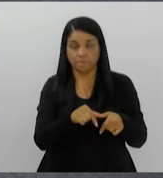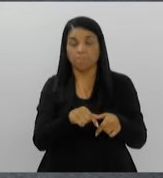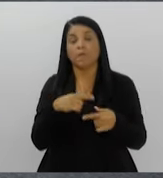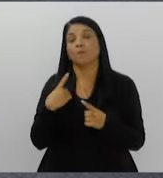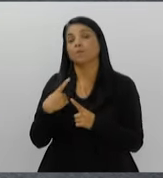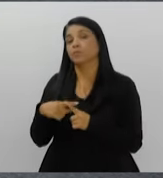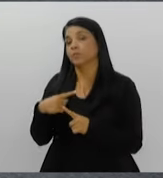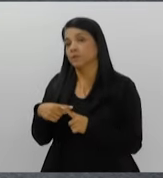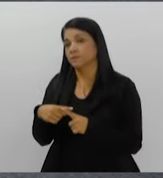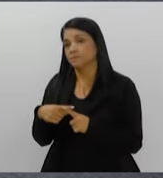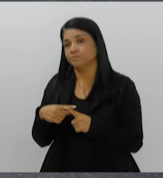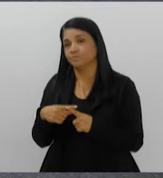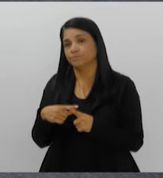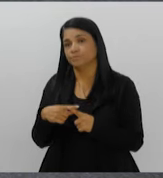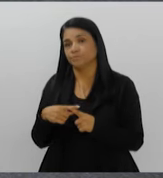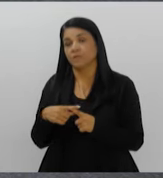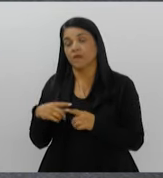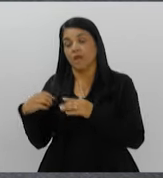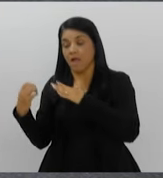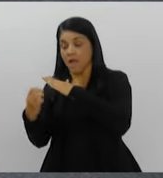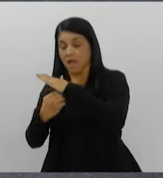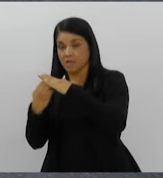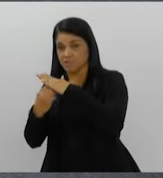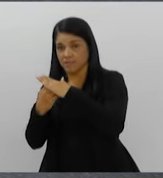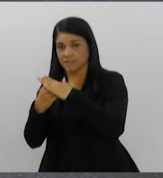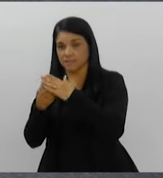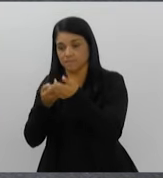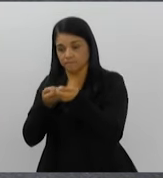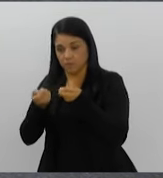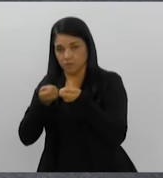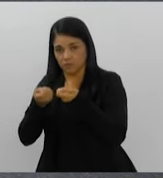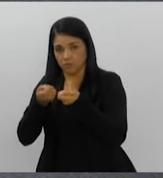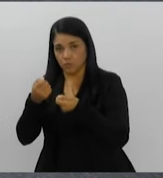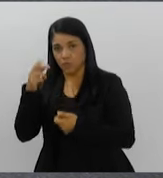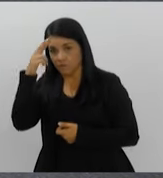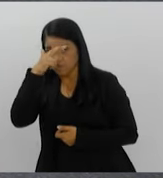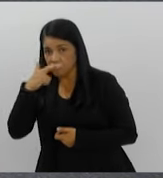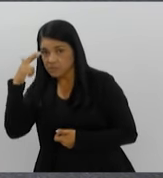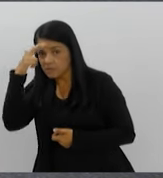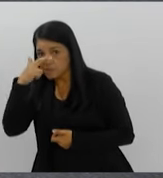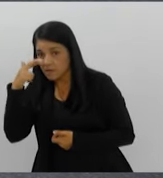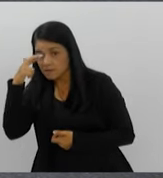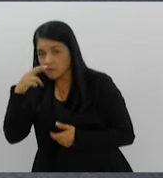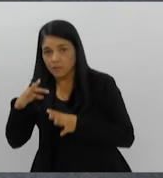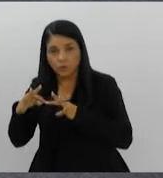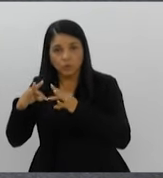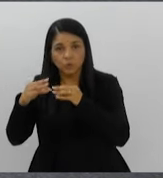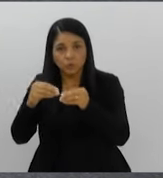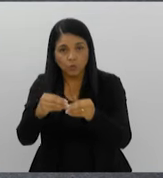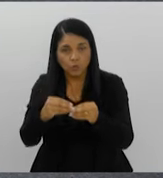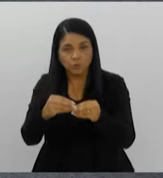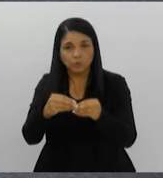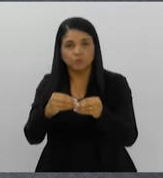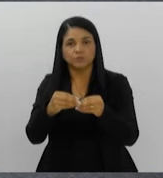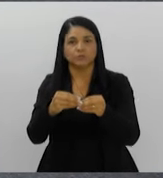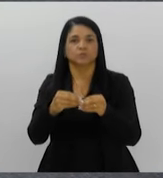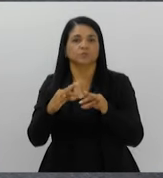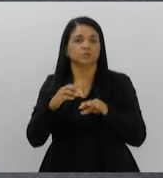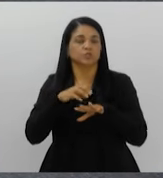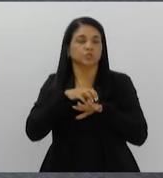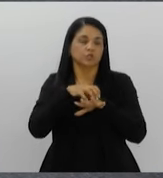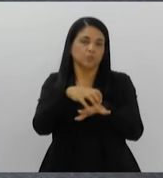presidente? Que cabe à agência reguladora fiscalizar todos os modos de